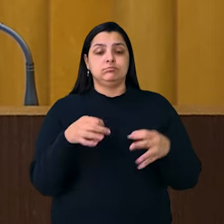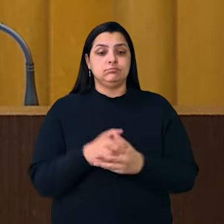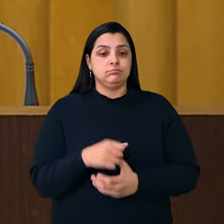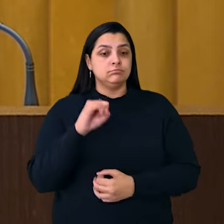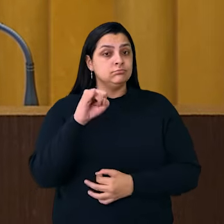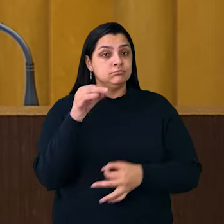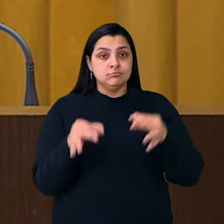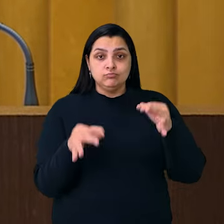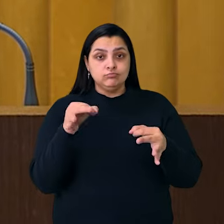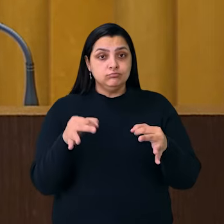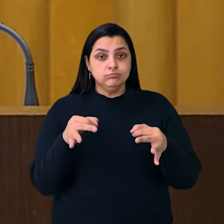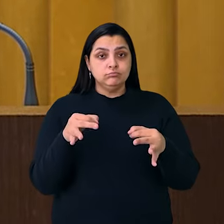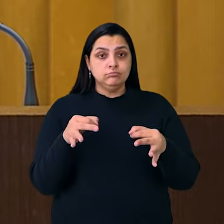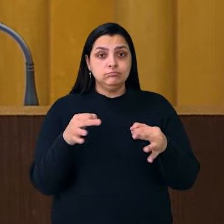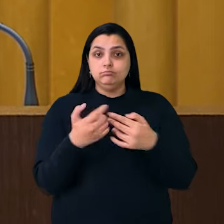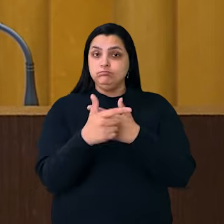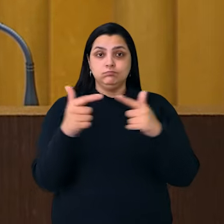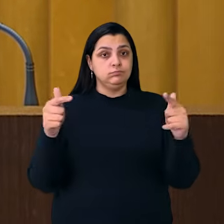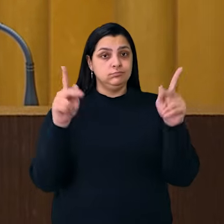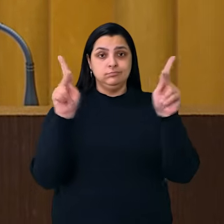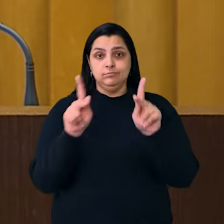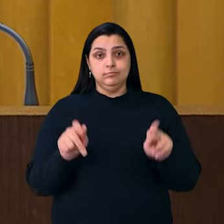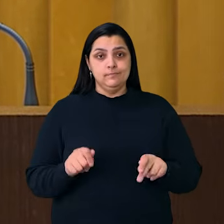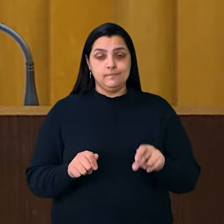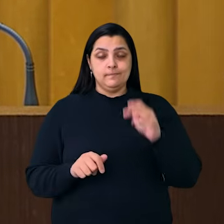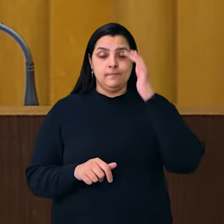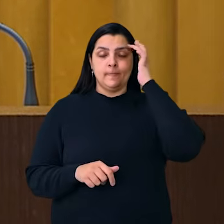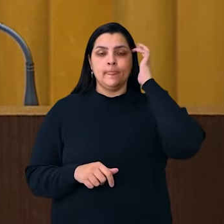não há justiça, não há paz.